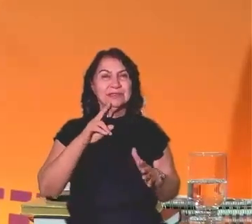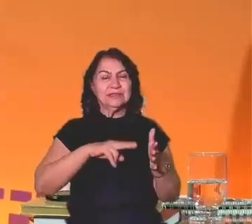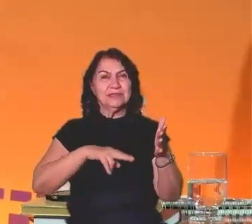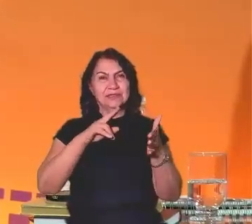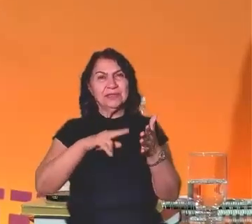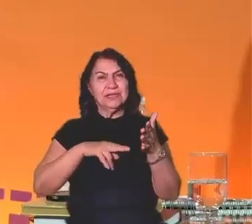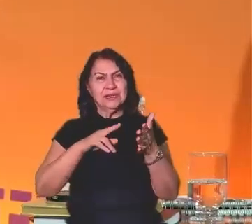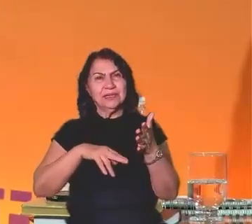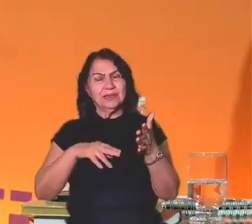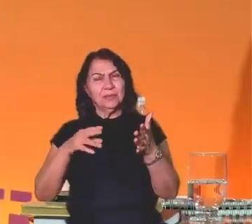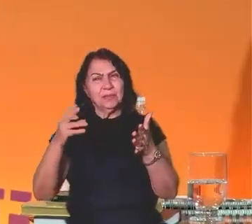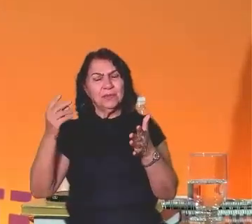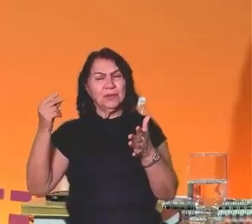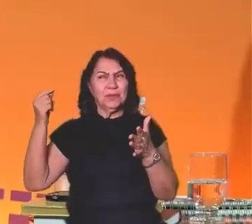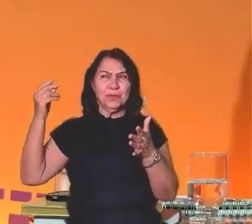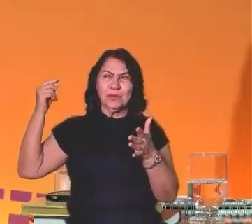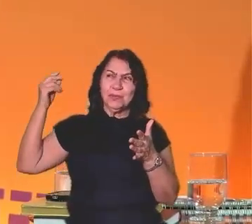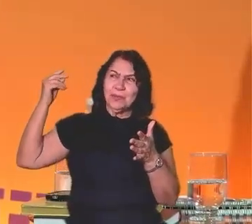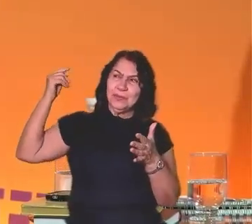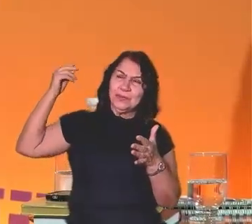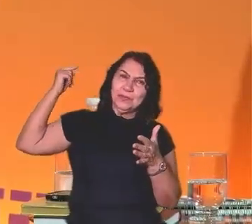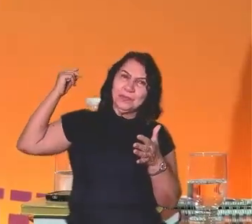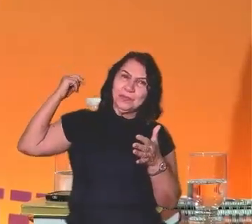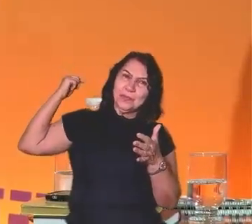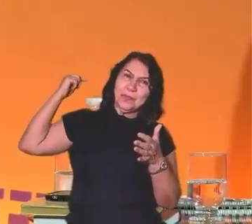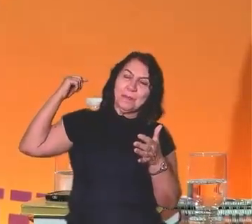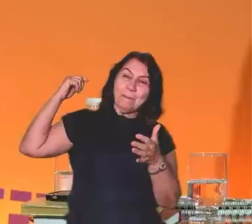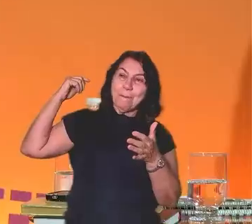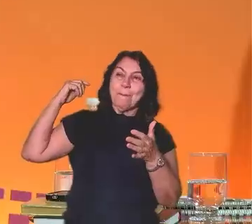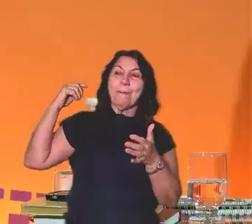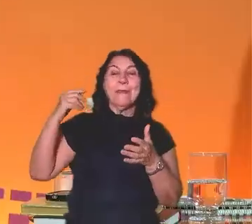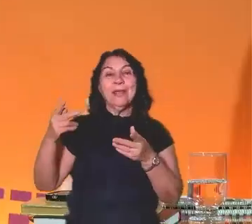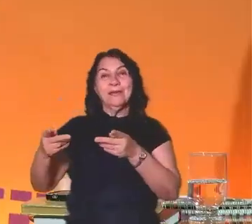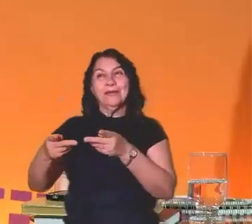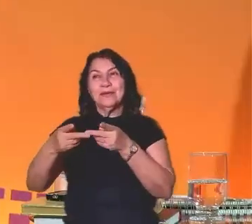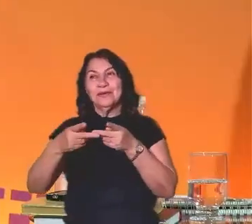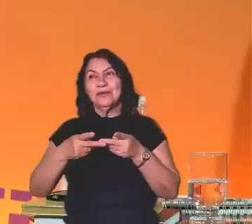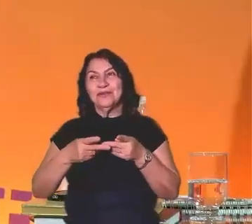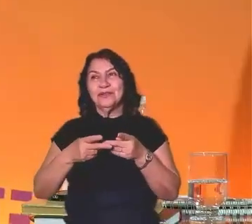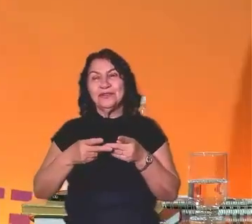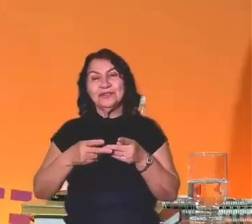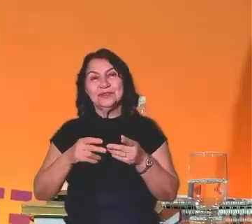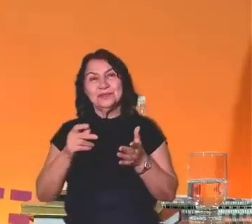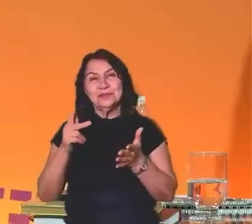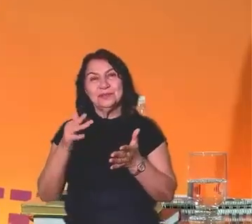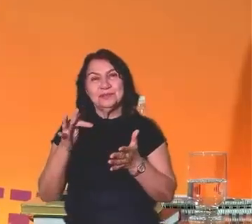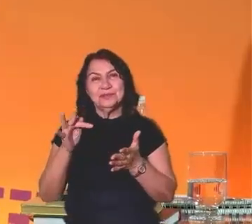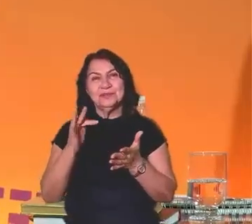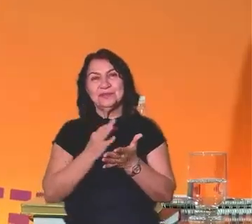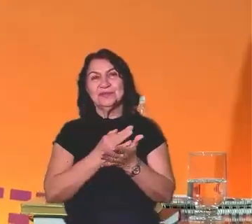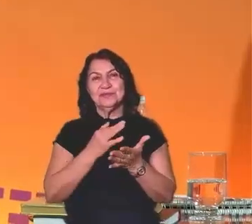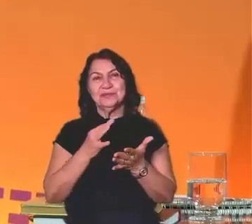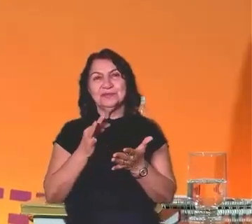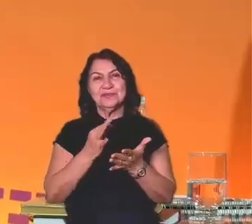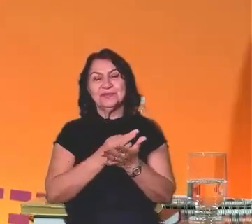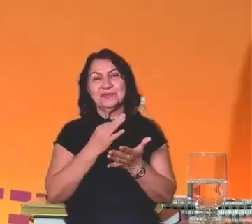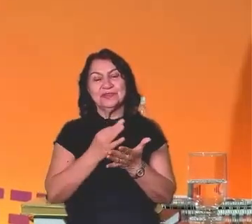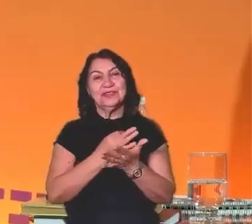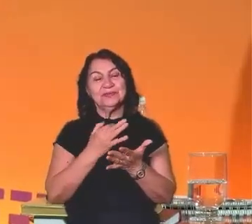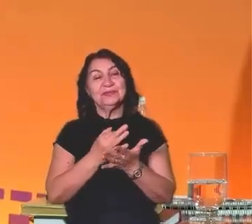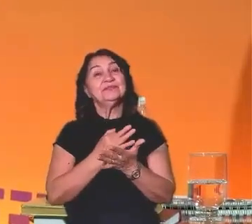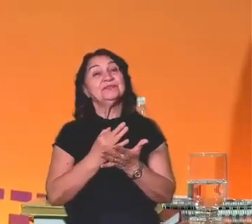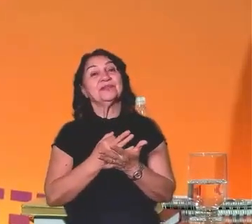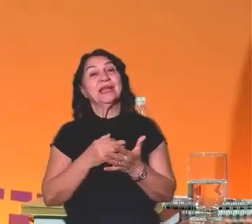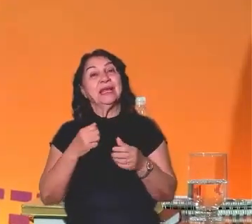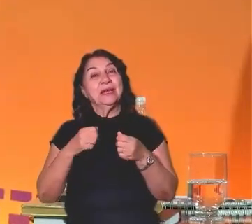há alguns bons anos atrás, e aí no convite para a FLE, falei assim, eu preciso retomar essa obra. E é uma obra